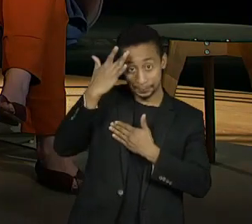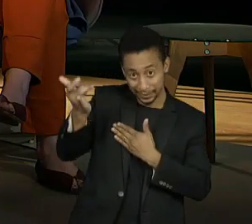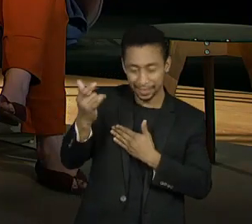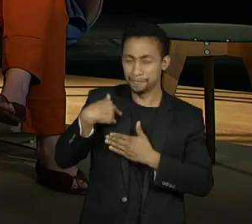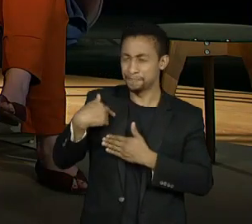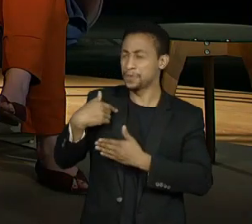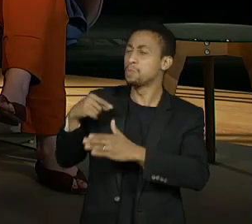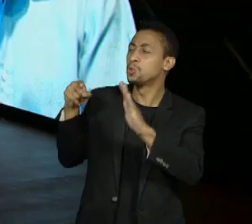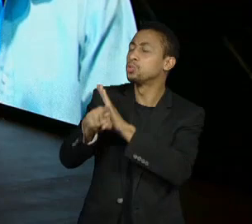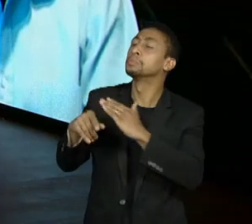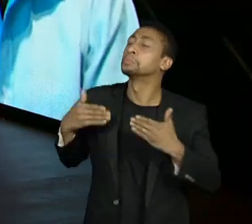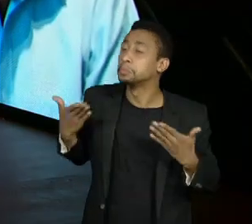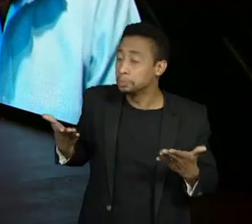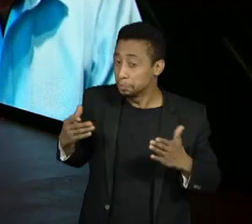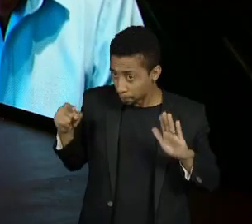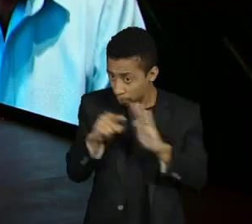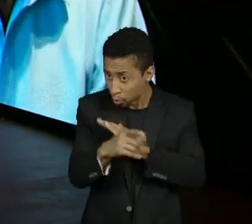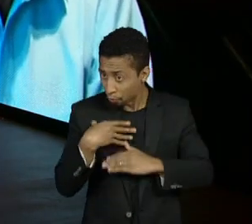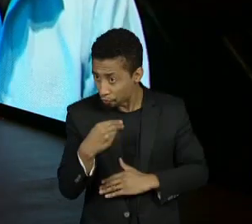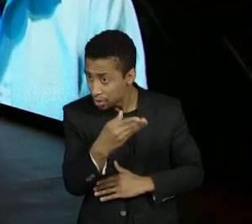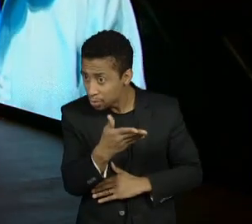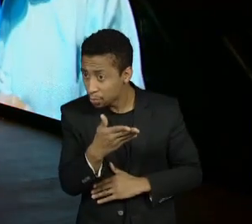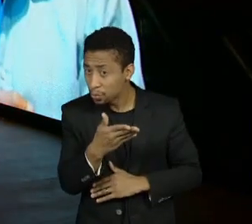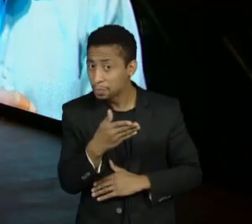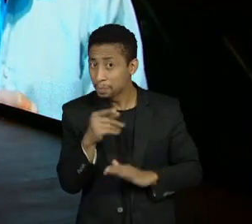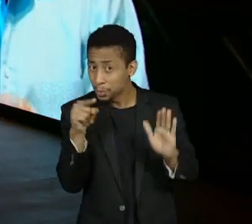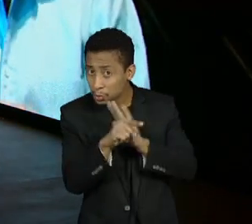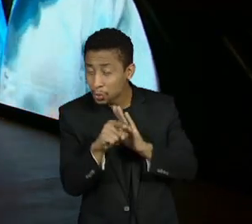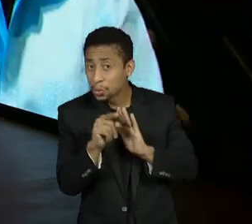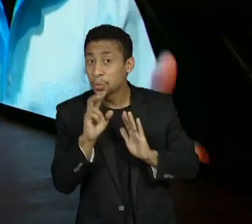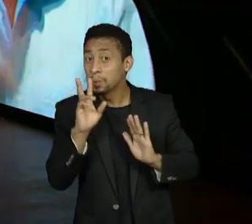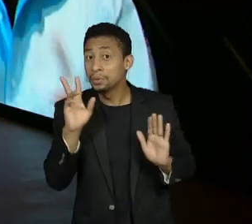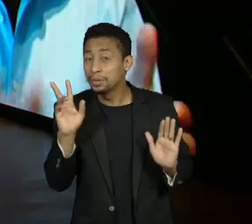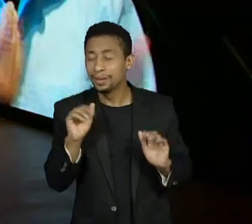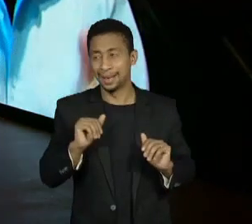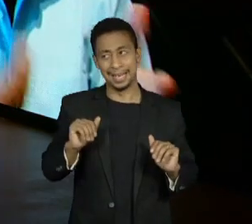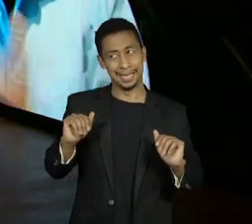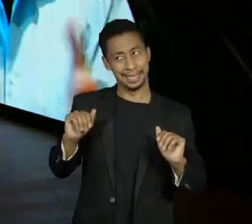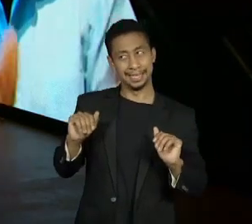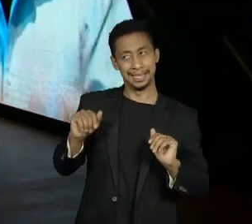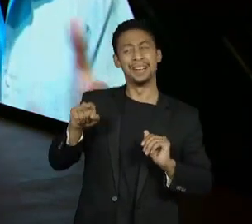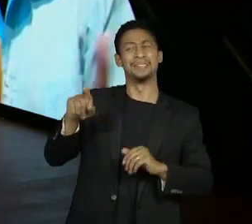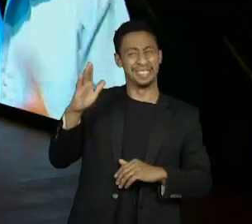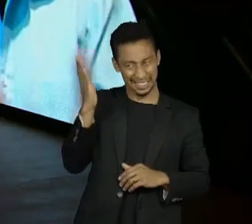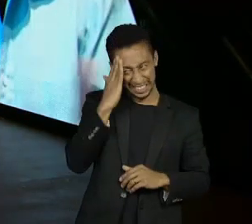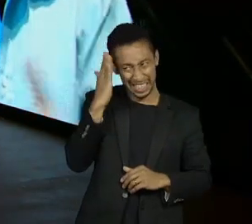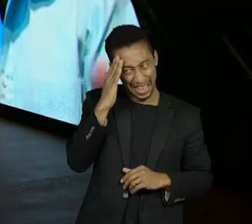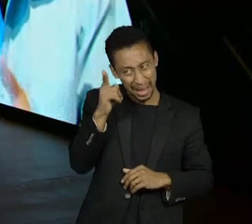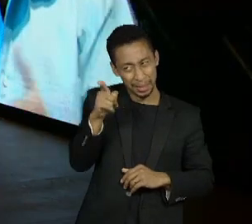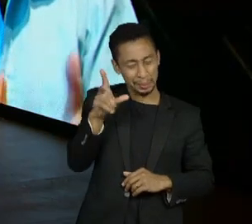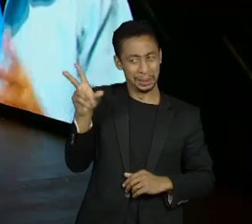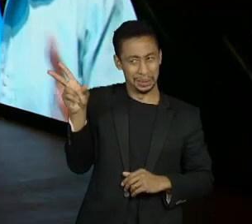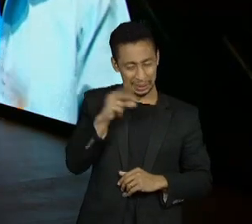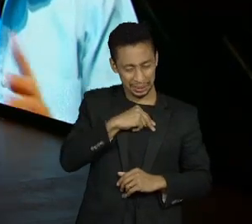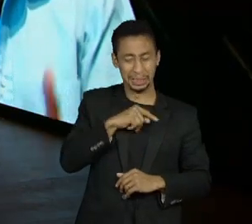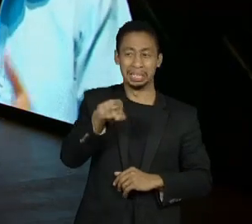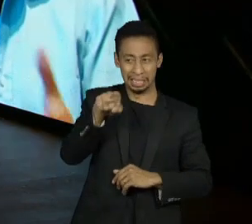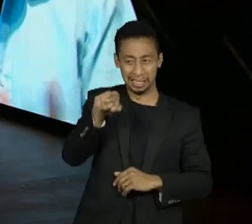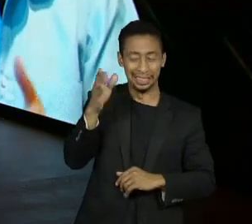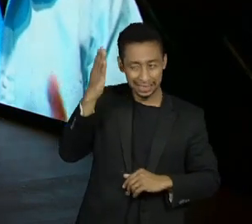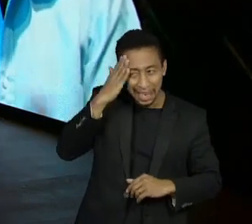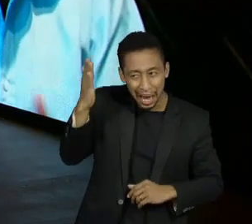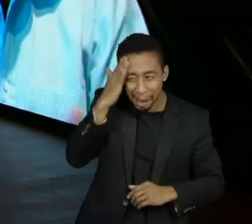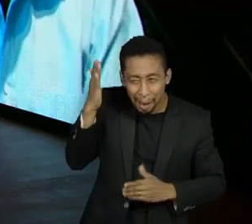o que deu aí a sua consulta com os filhos? Ah, você sabia disso, sabia que ia dar isso, eles iam